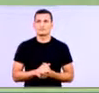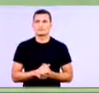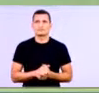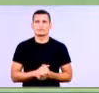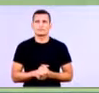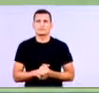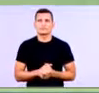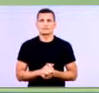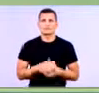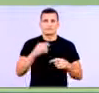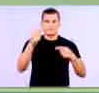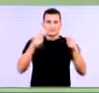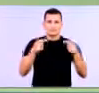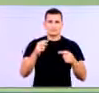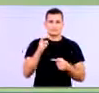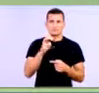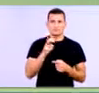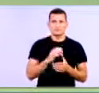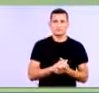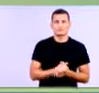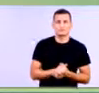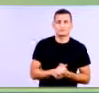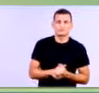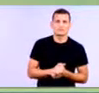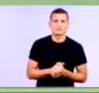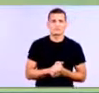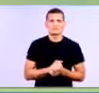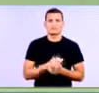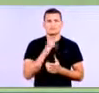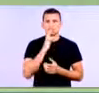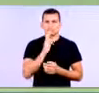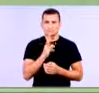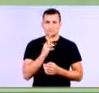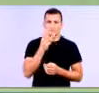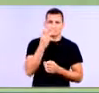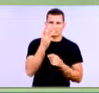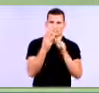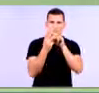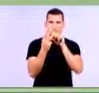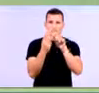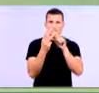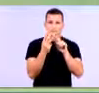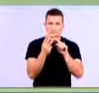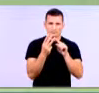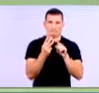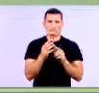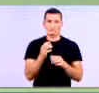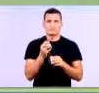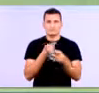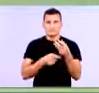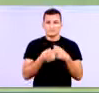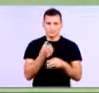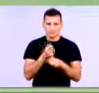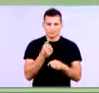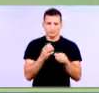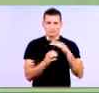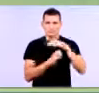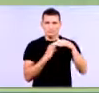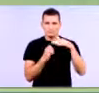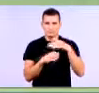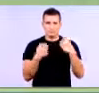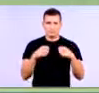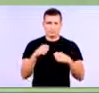5. Cite pelo menos 3 fatores, além do plano em si, que a administração de uma empresa deve pensar